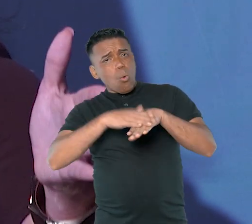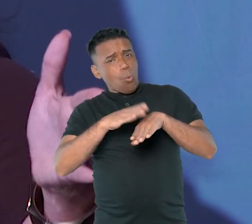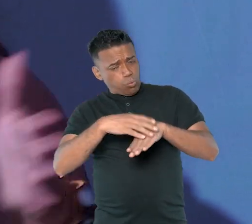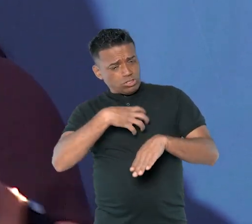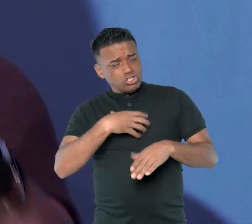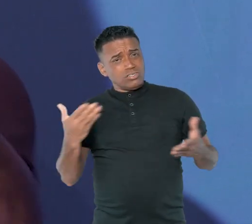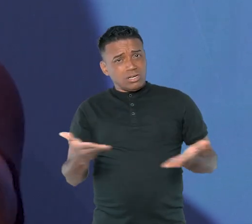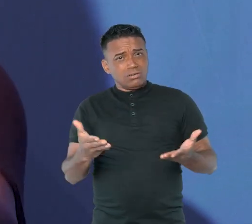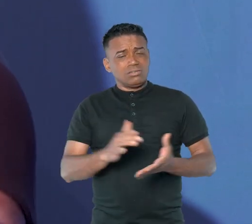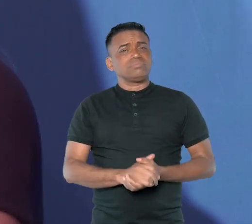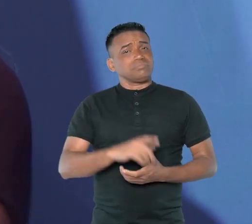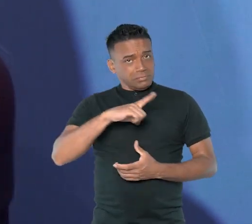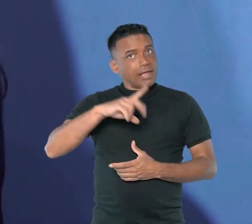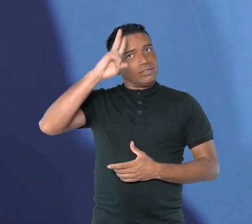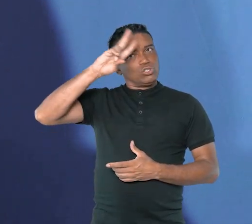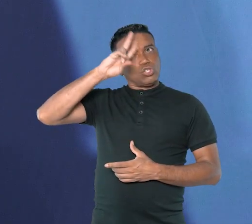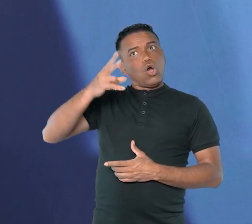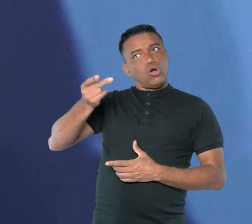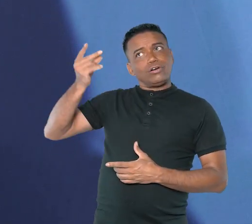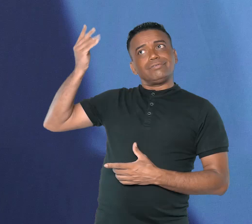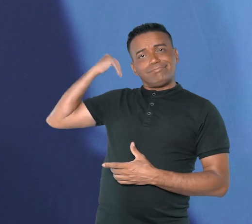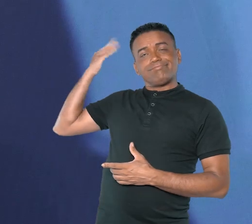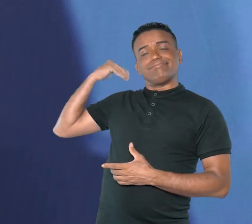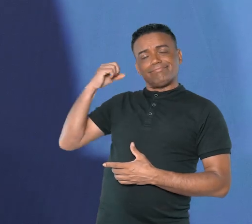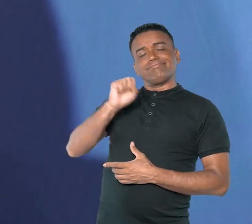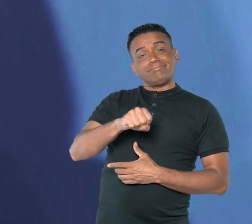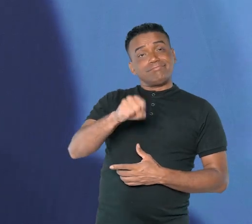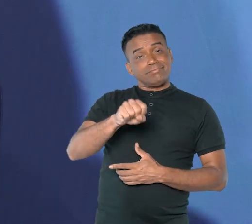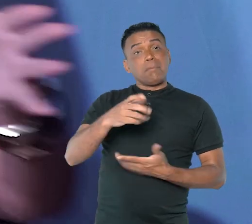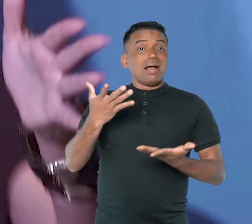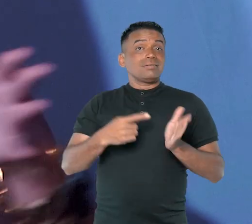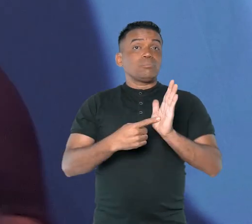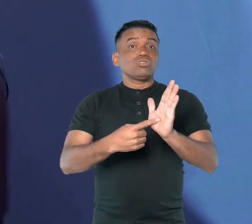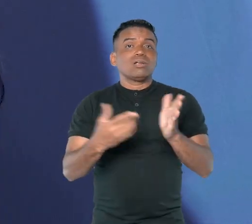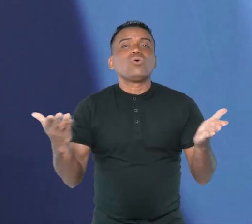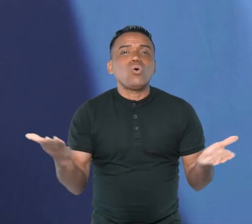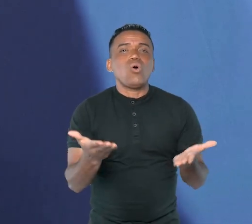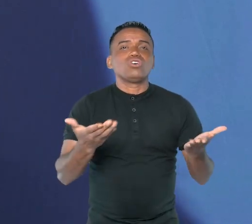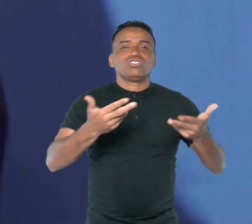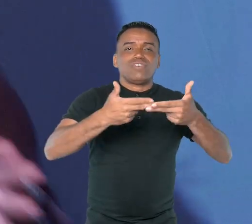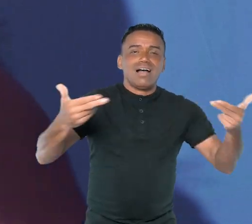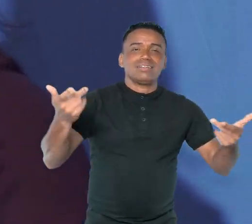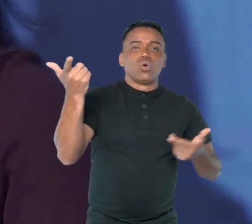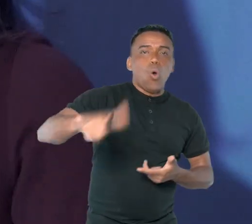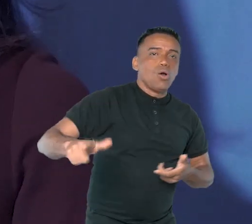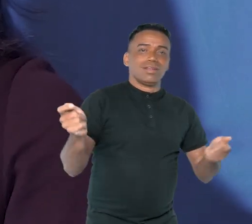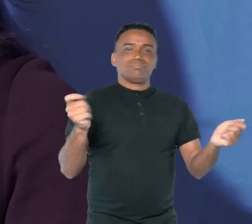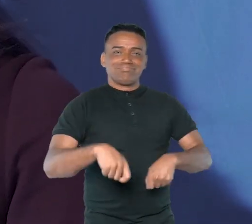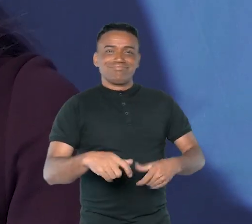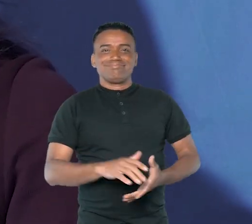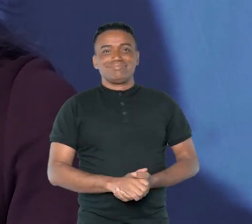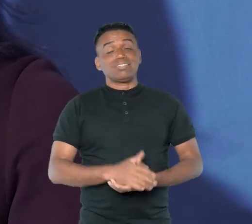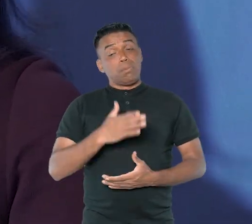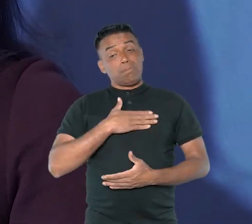olhos, né? Tem uma história, sim, mas que está aqui te apresentando outras possibilidades, né? Então, eu acho que